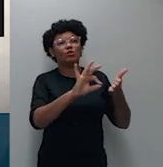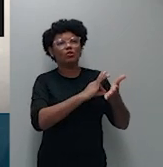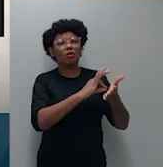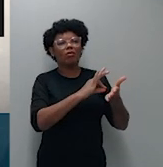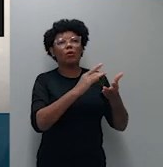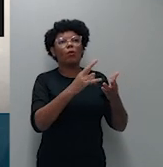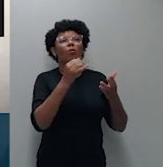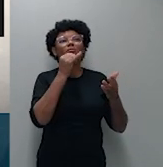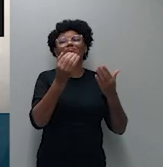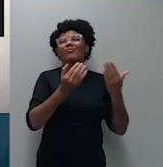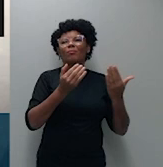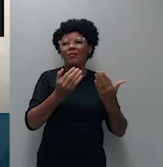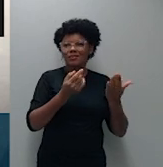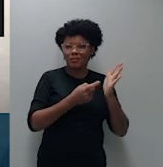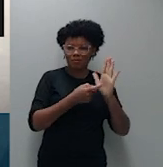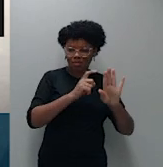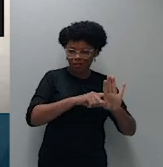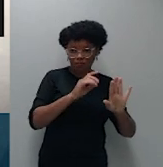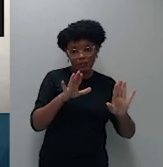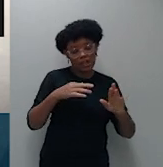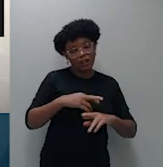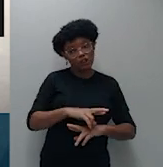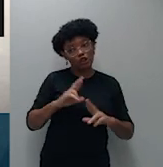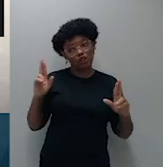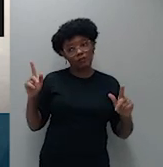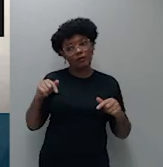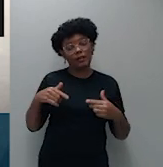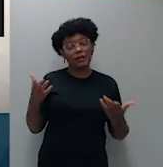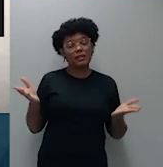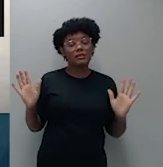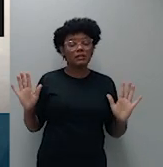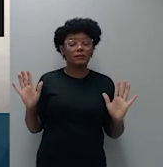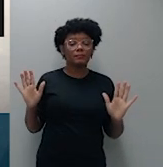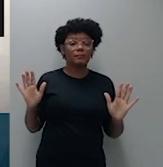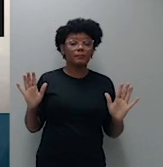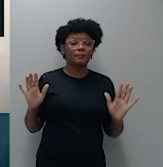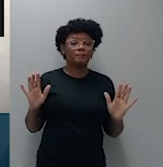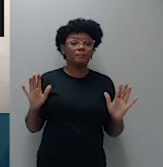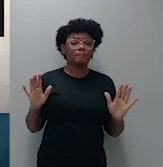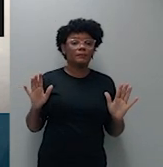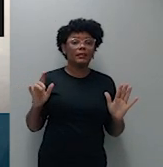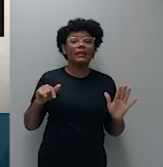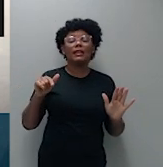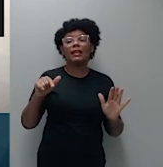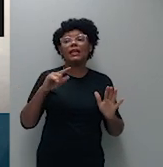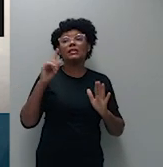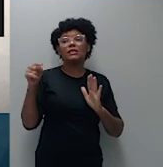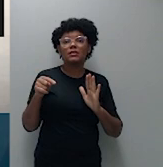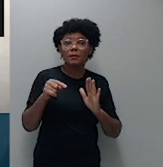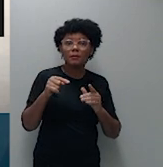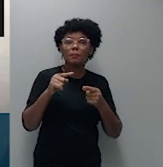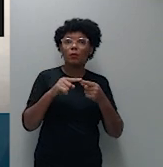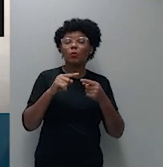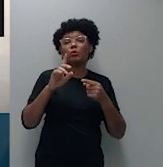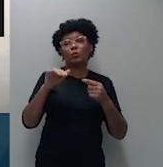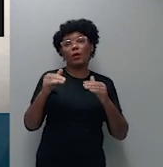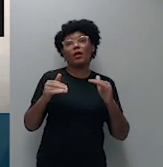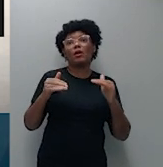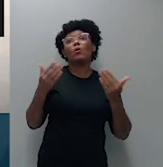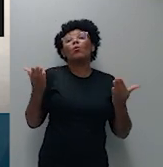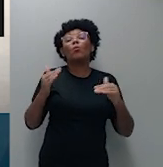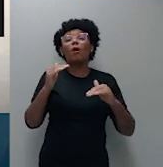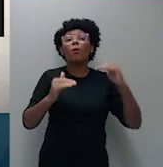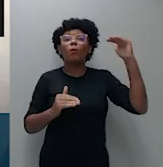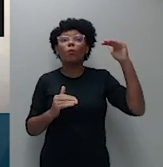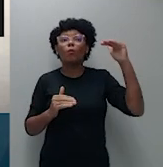eu acho que a diferença está nesse ponto é supremacia do estatuto da lei